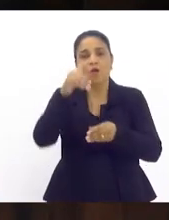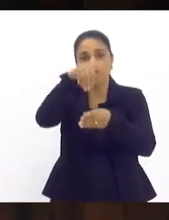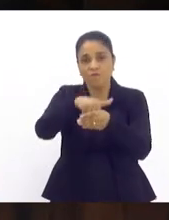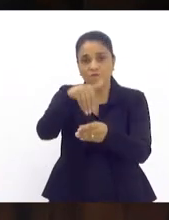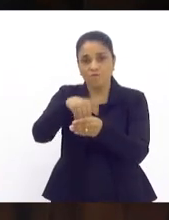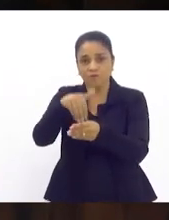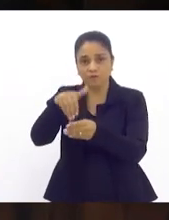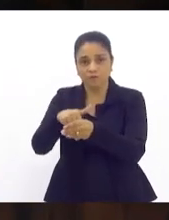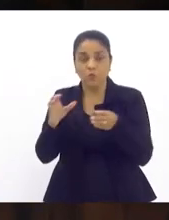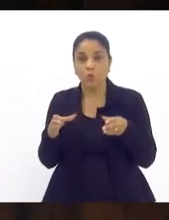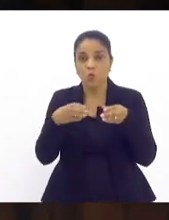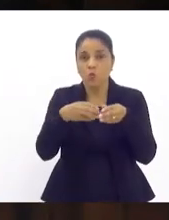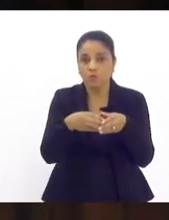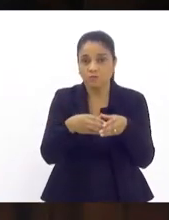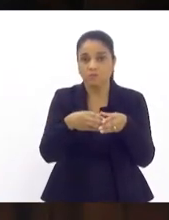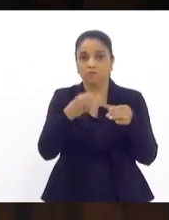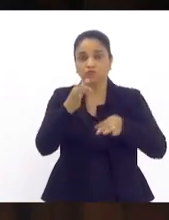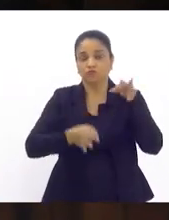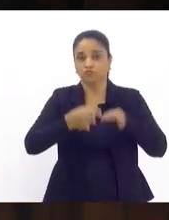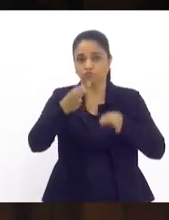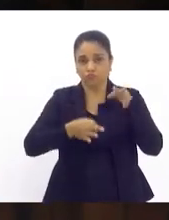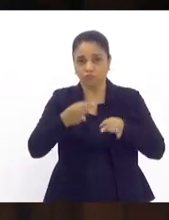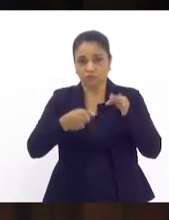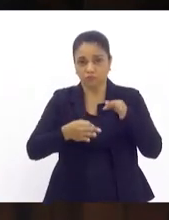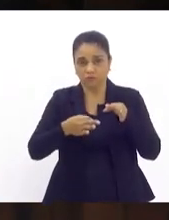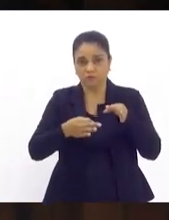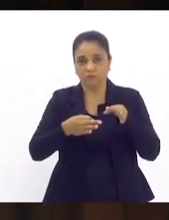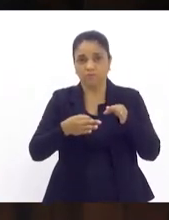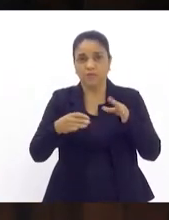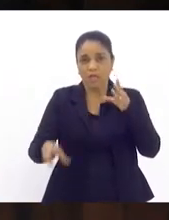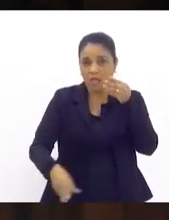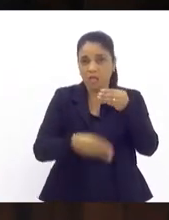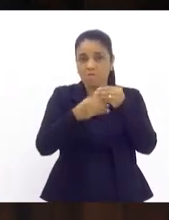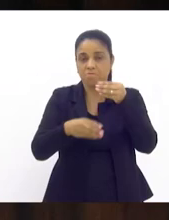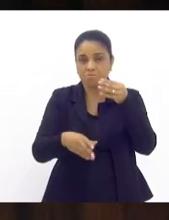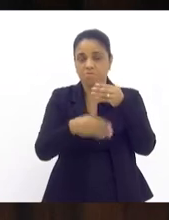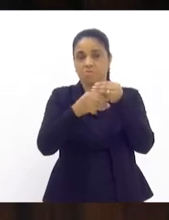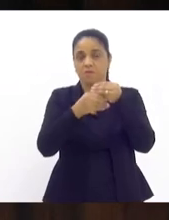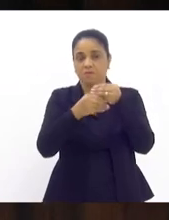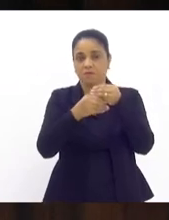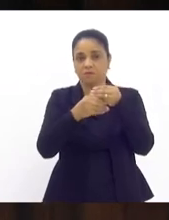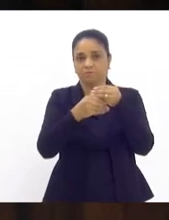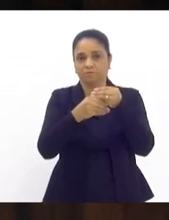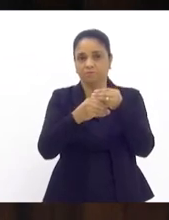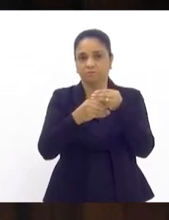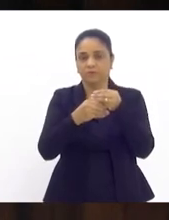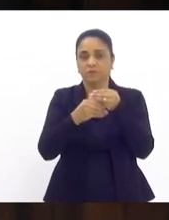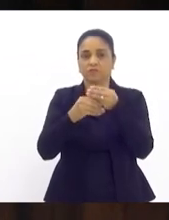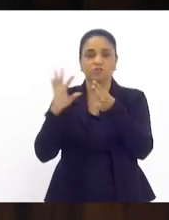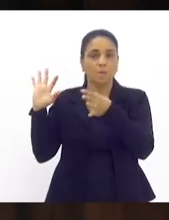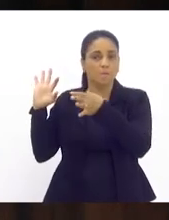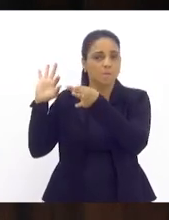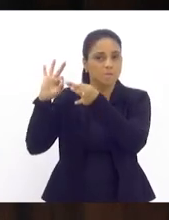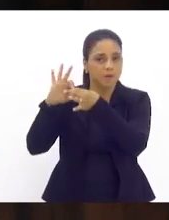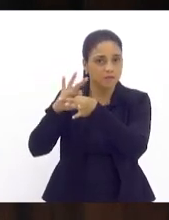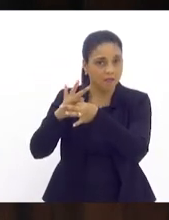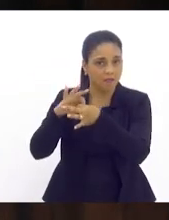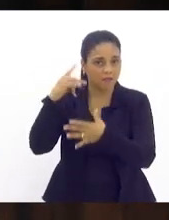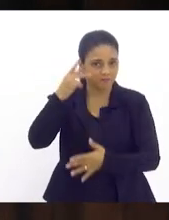os pareceres da Comissão de Justiça, as emendas de plenário. Senhores que aprovam, permaneçam como